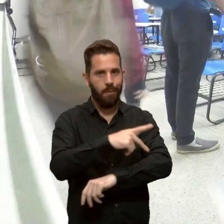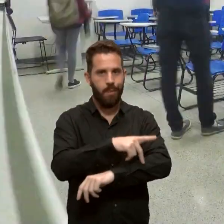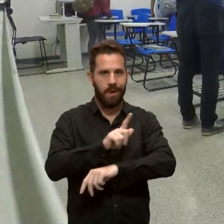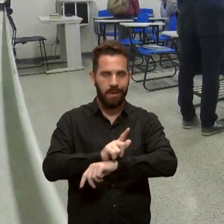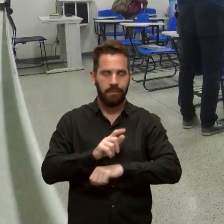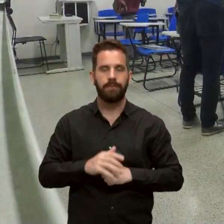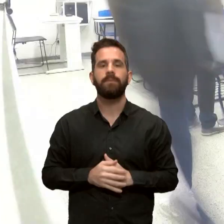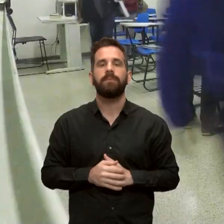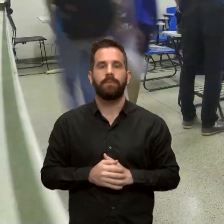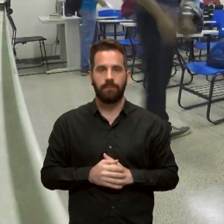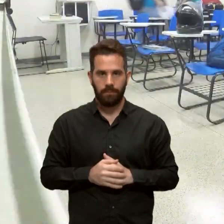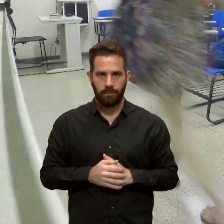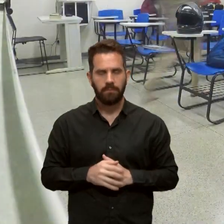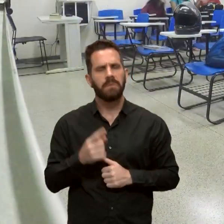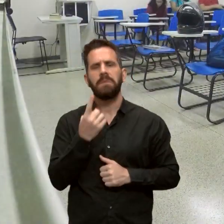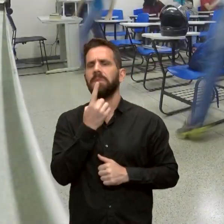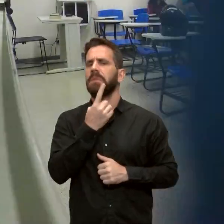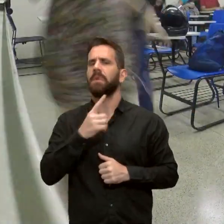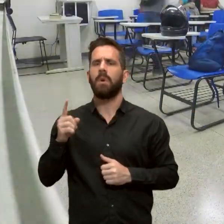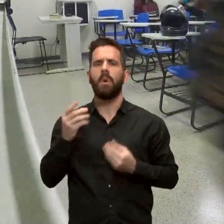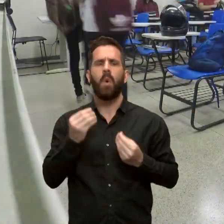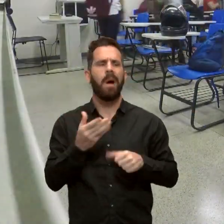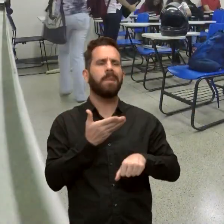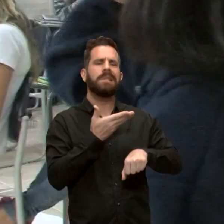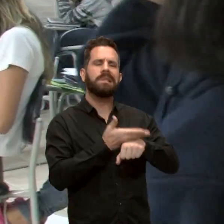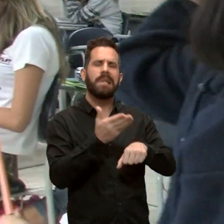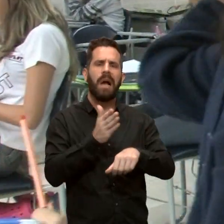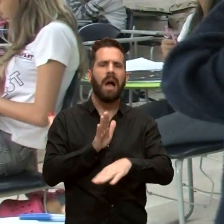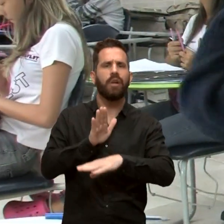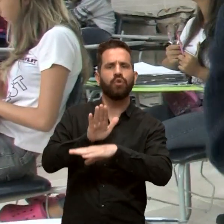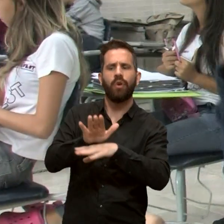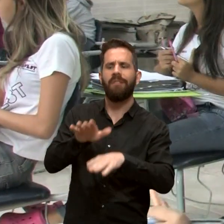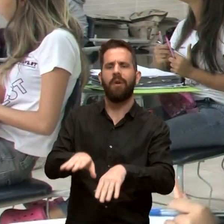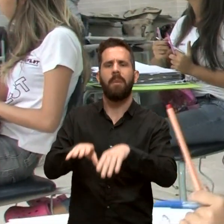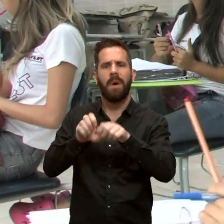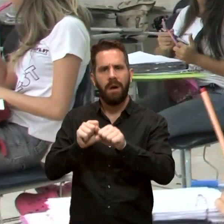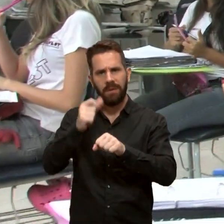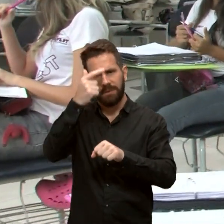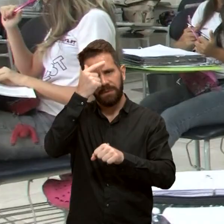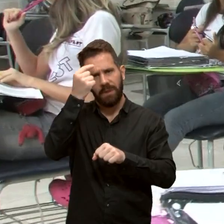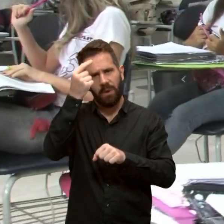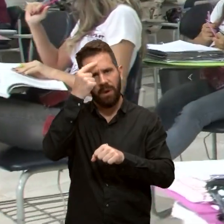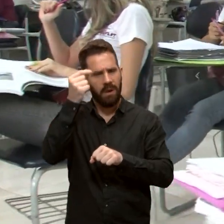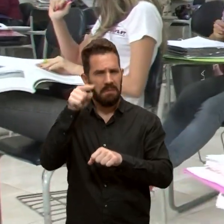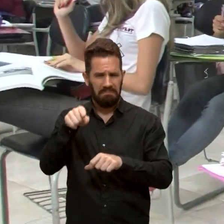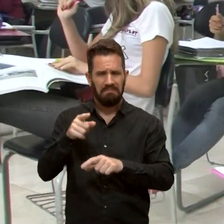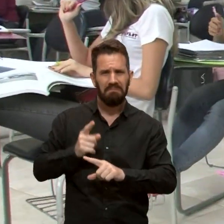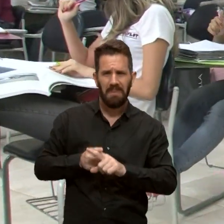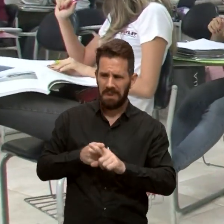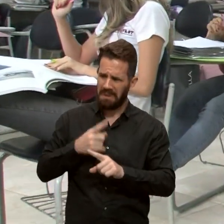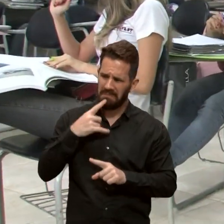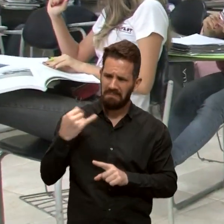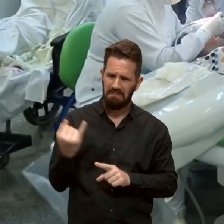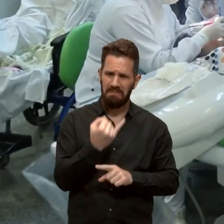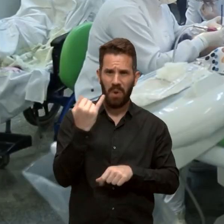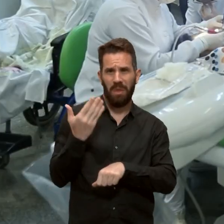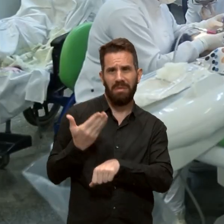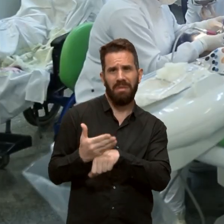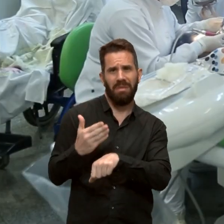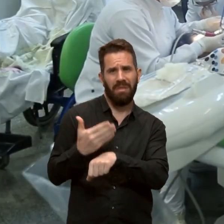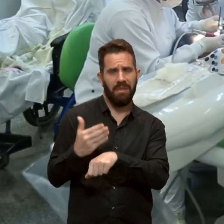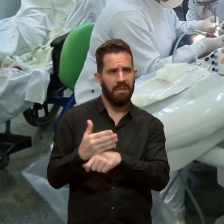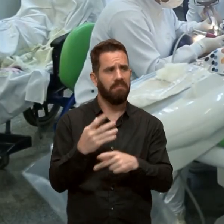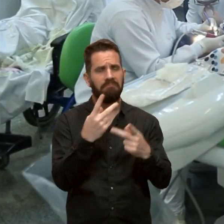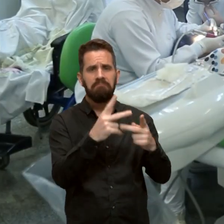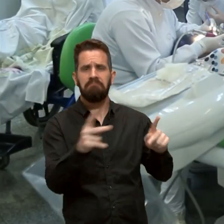que o estágio ele contribui na formação acadêmica? Qual a importância aí justamente desse estágio, né, para o